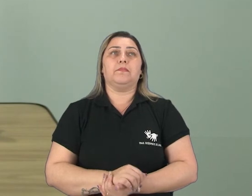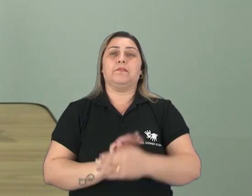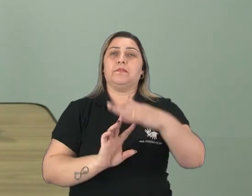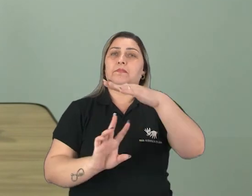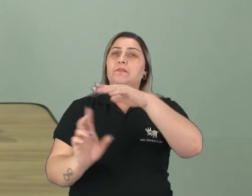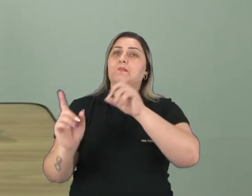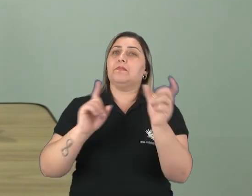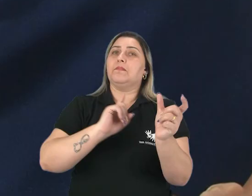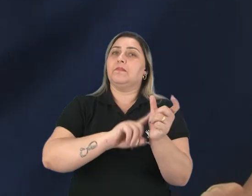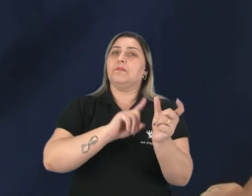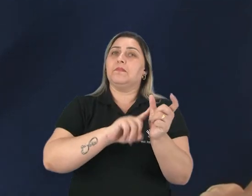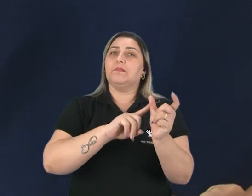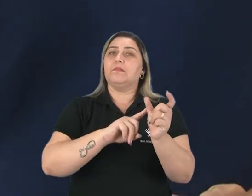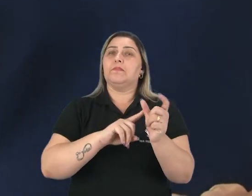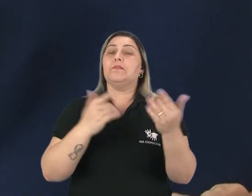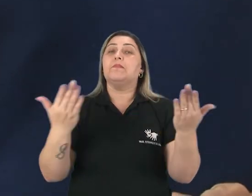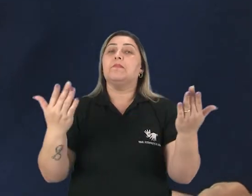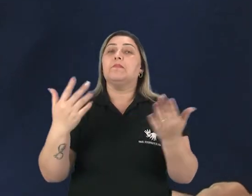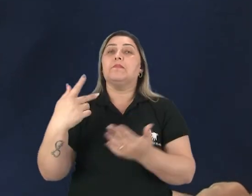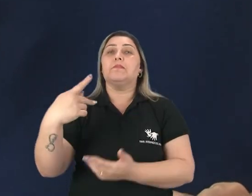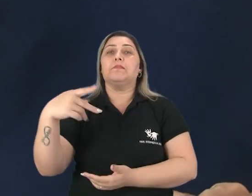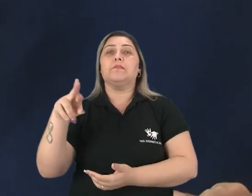E esta palavra?